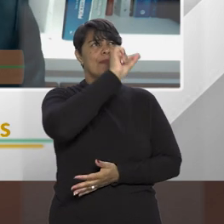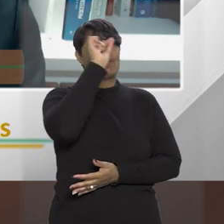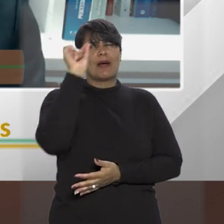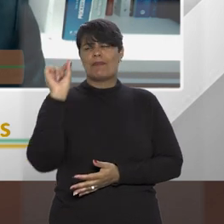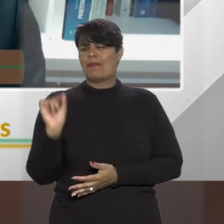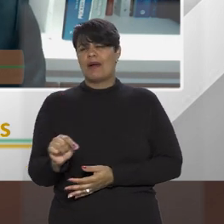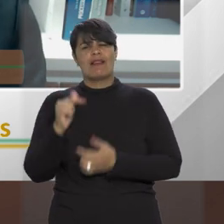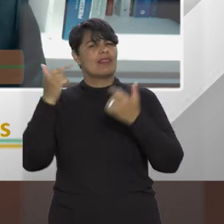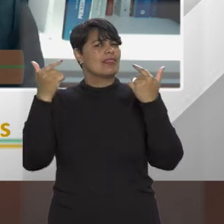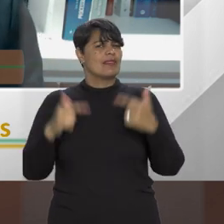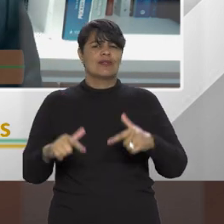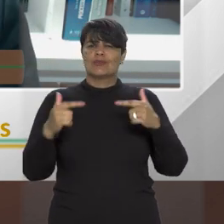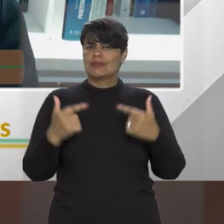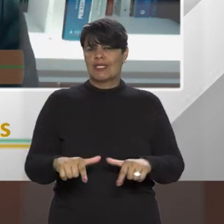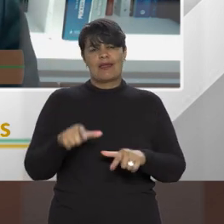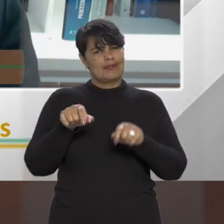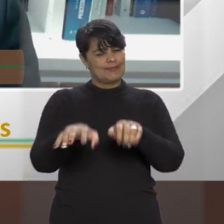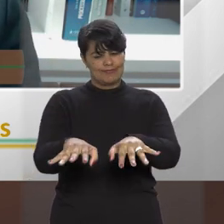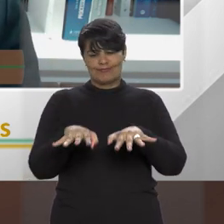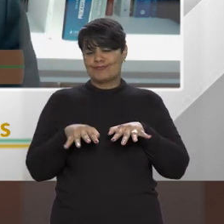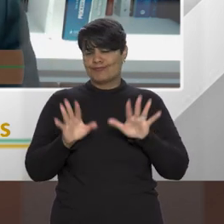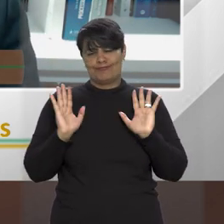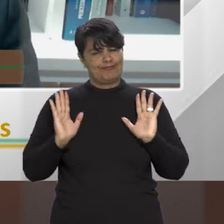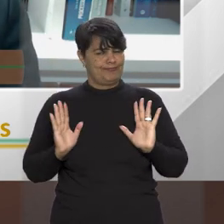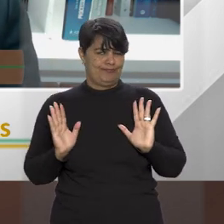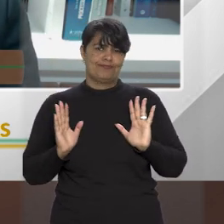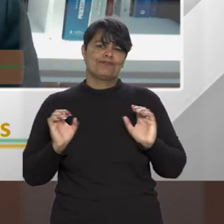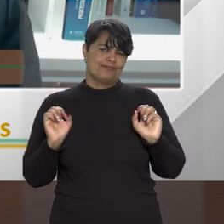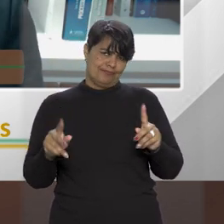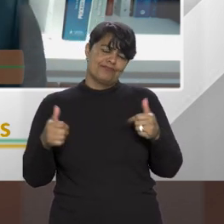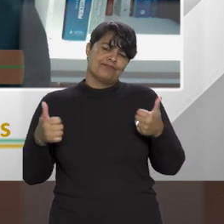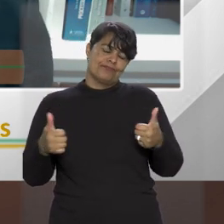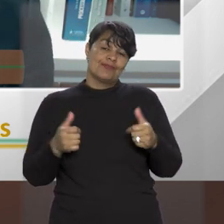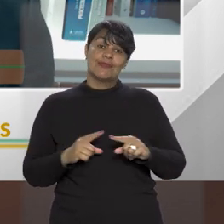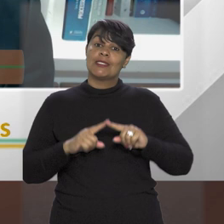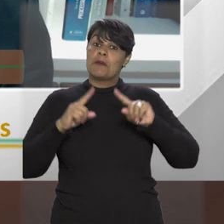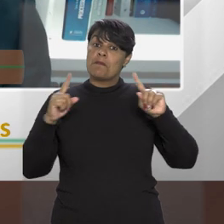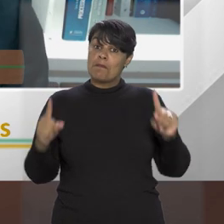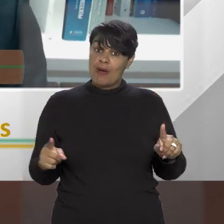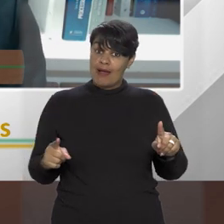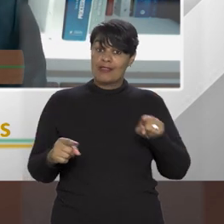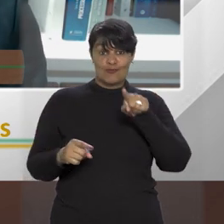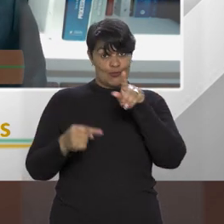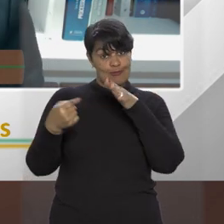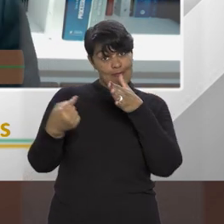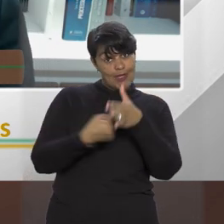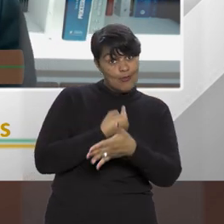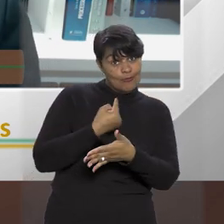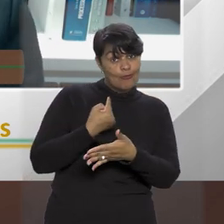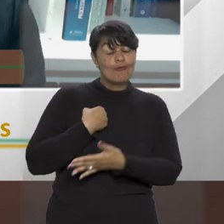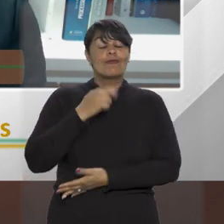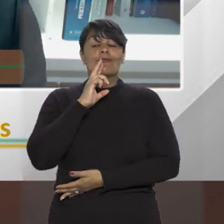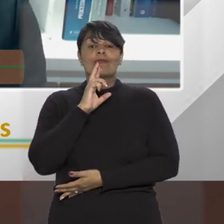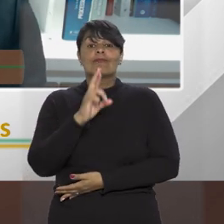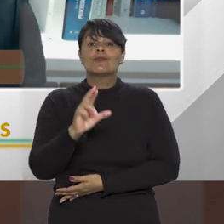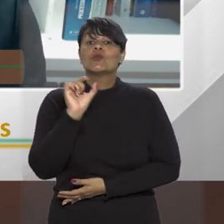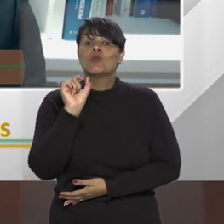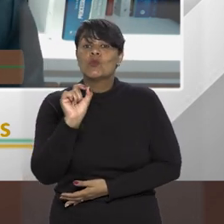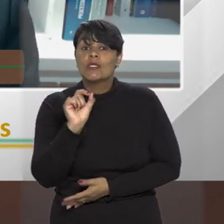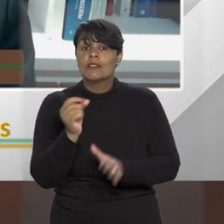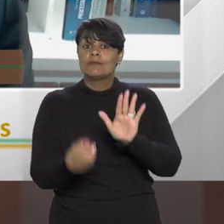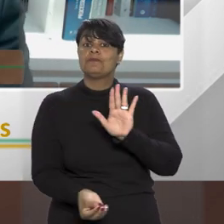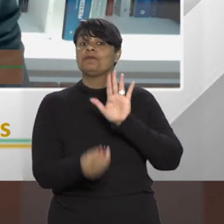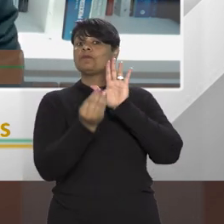para responder a sua pergunta, diz o código que se a parte não comparece a essa audiência, ela pode ser